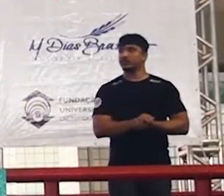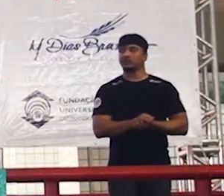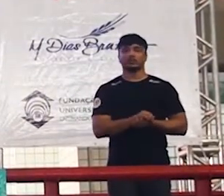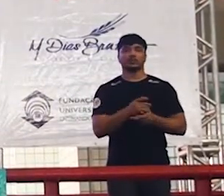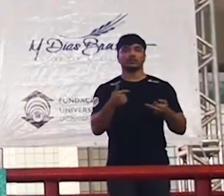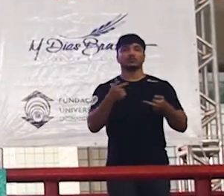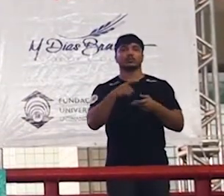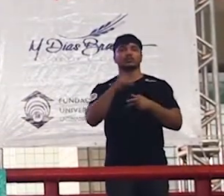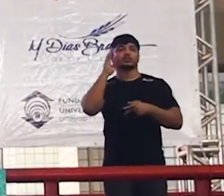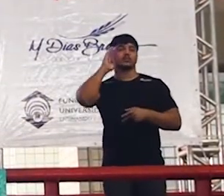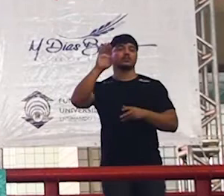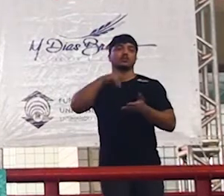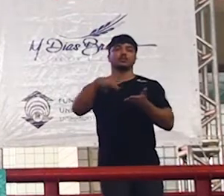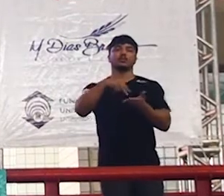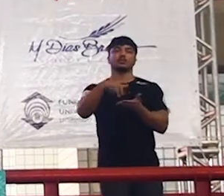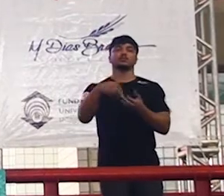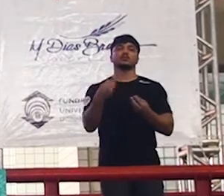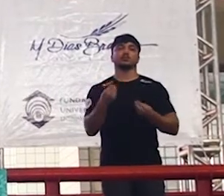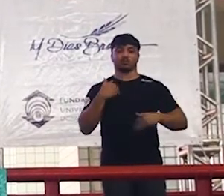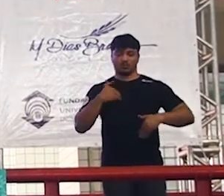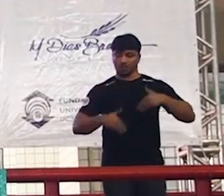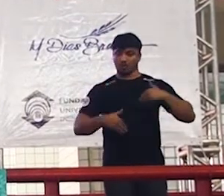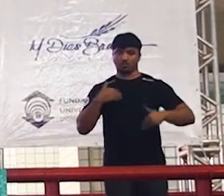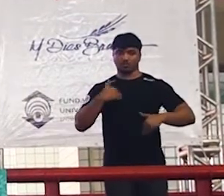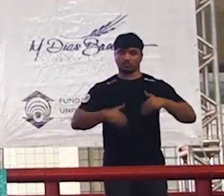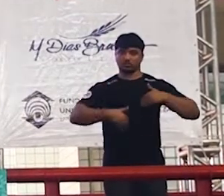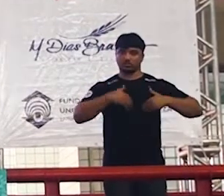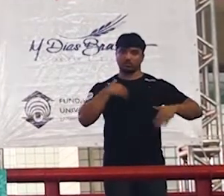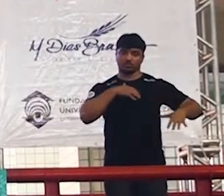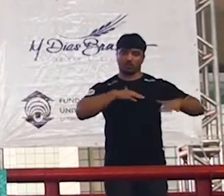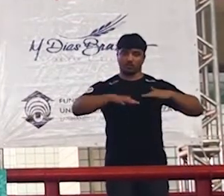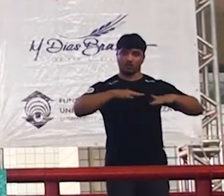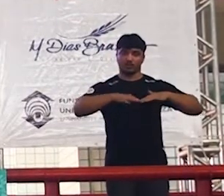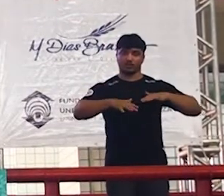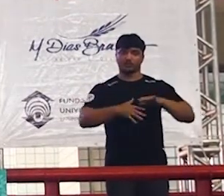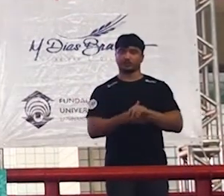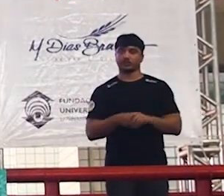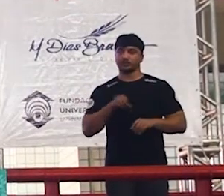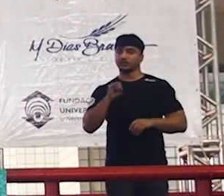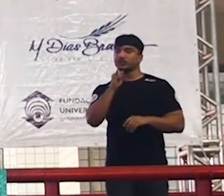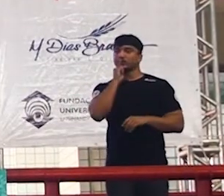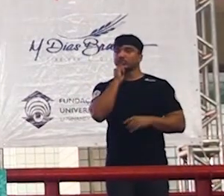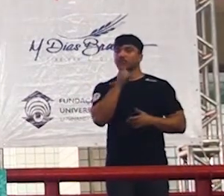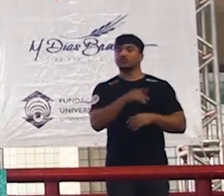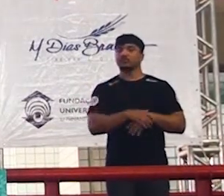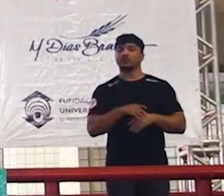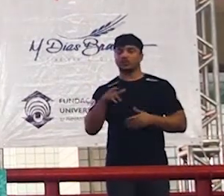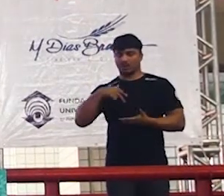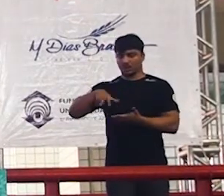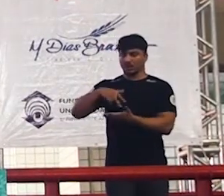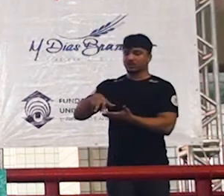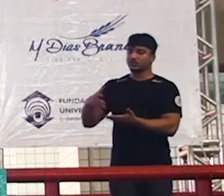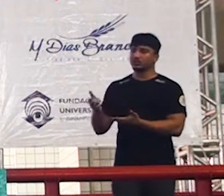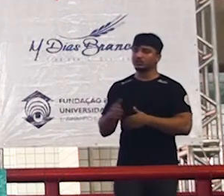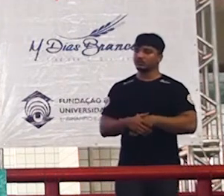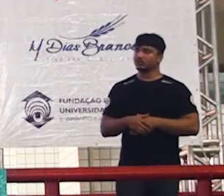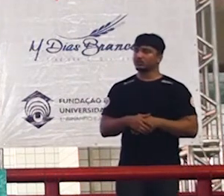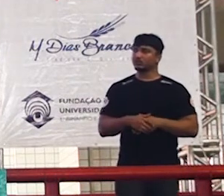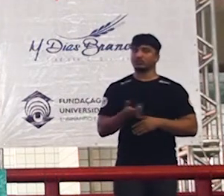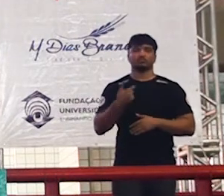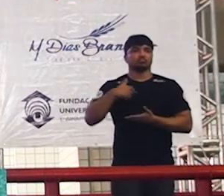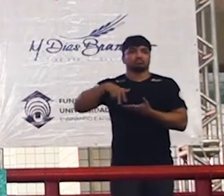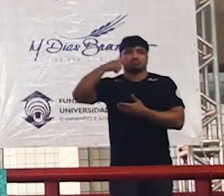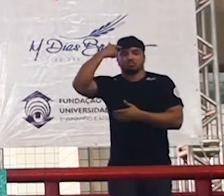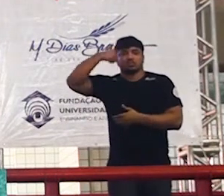Qual é a matéria-prima da dança? É o corpo. Se alguém chegar para mim e disser, Estela, é dance, eu não sei